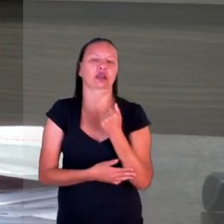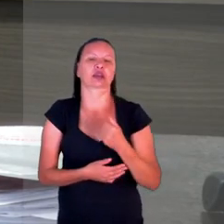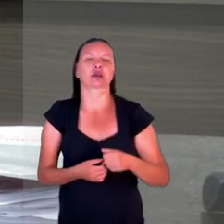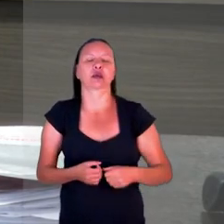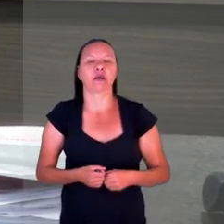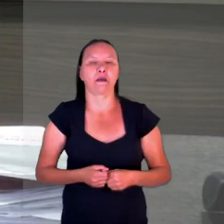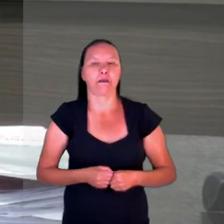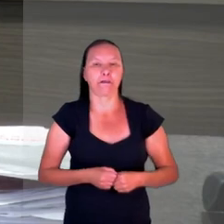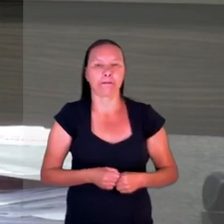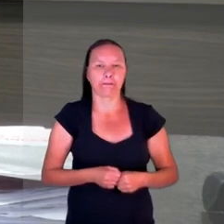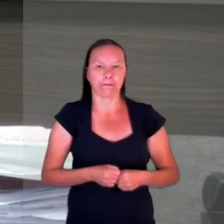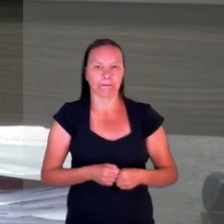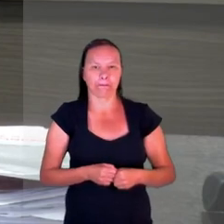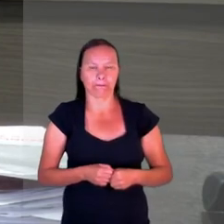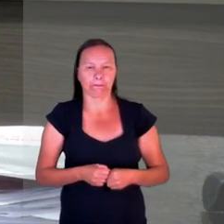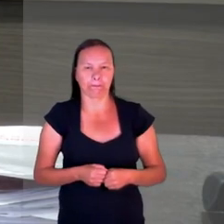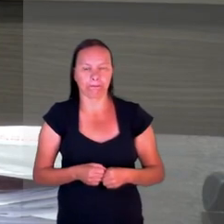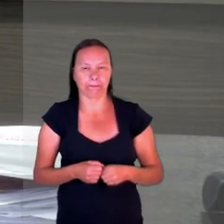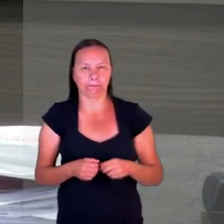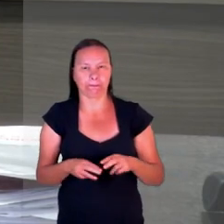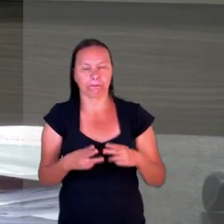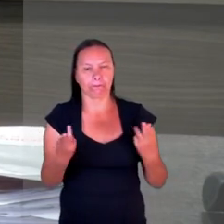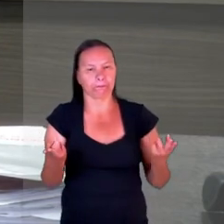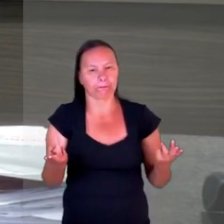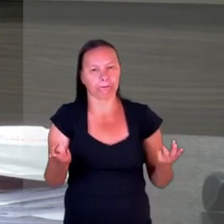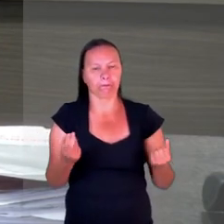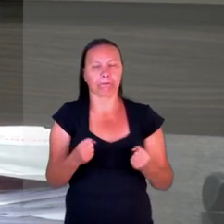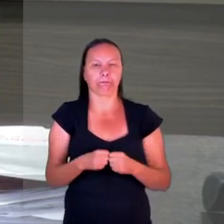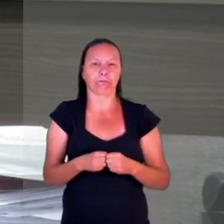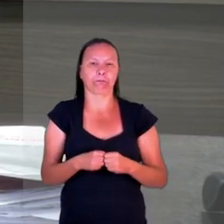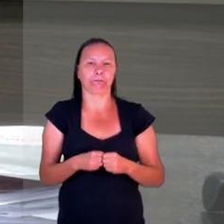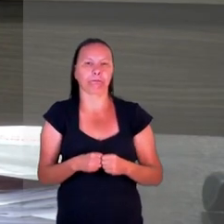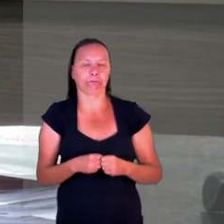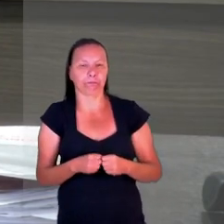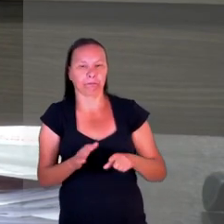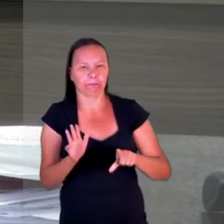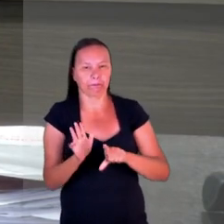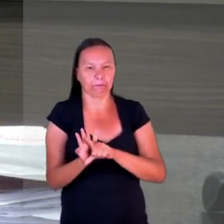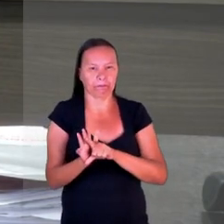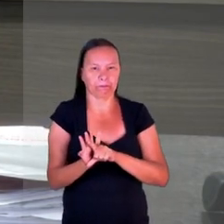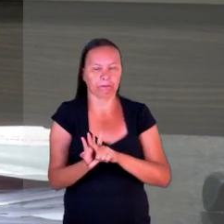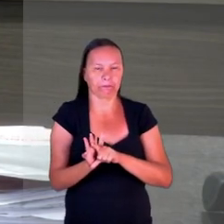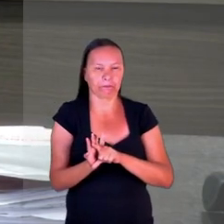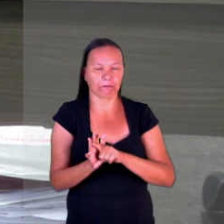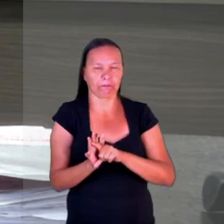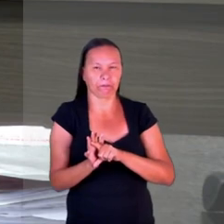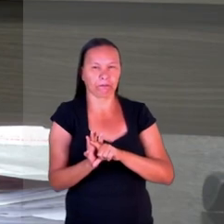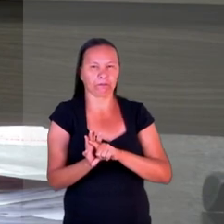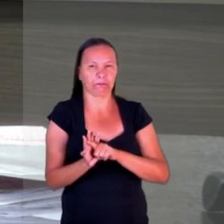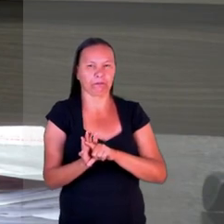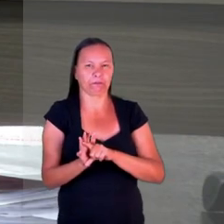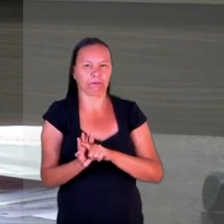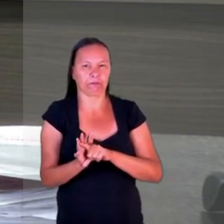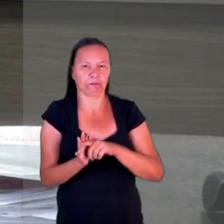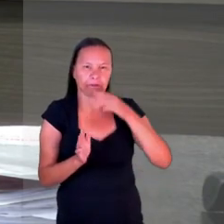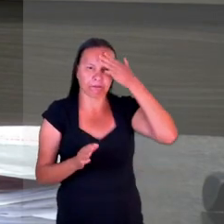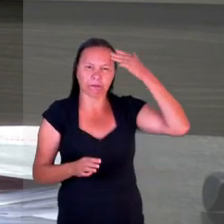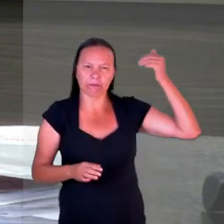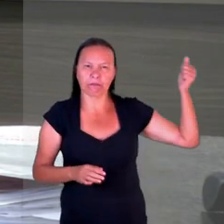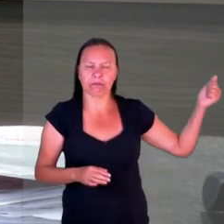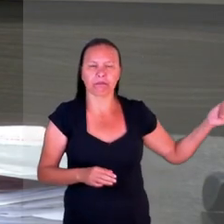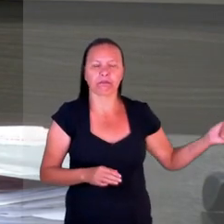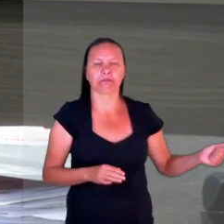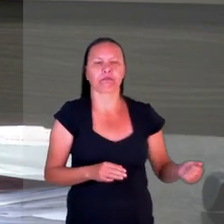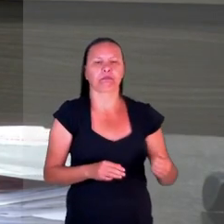plano convencional né que é que é um que é um direito muito esquecido por pelos aplicadores operadores de direito